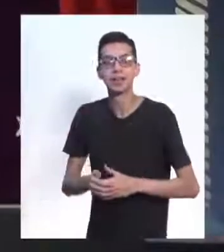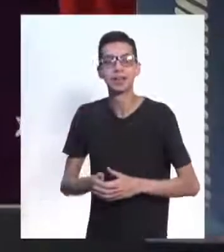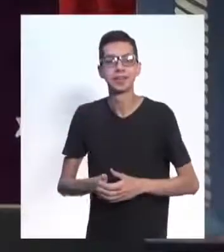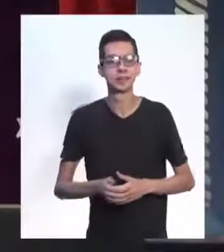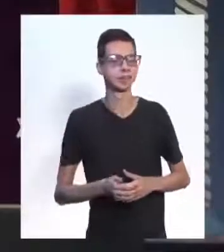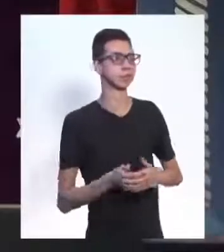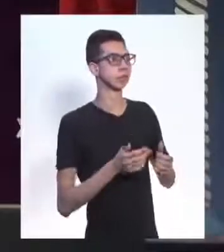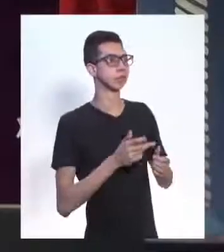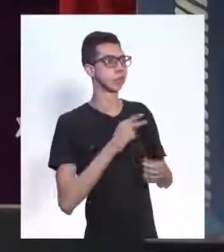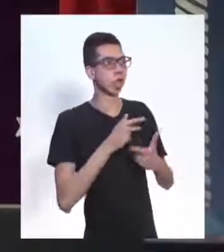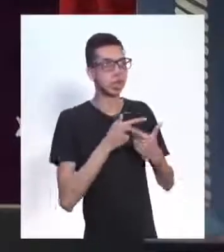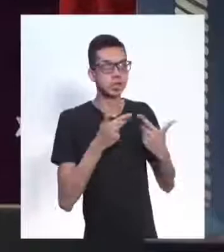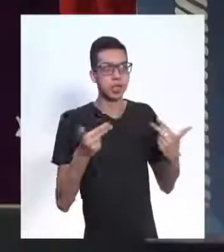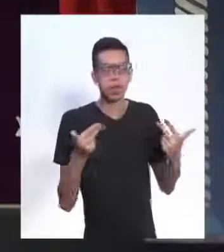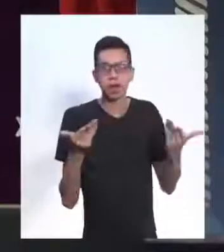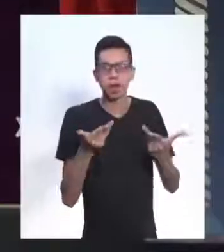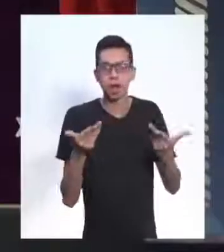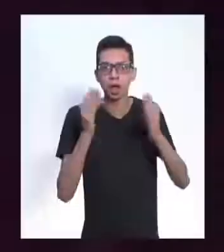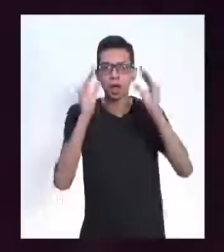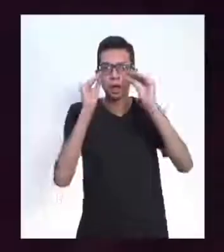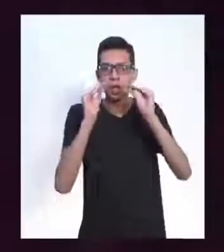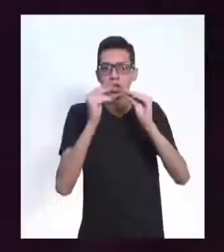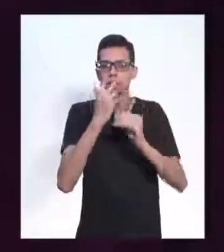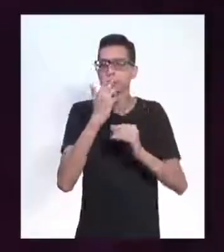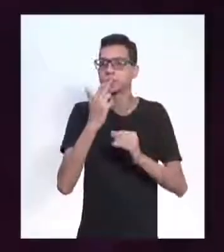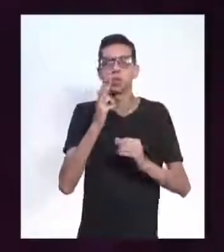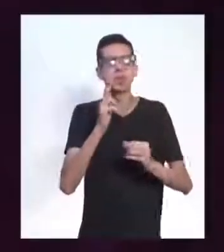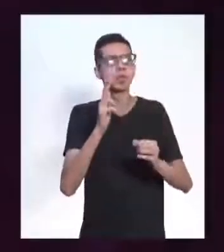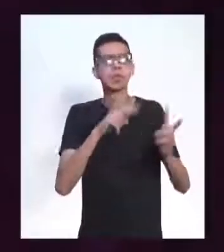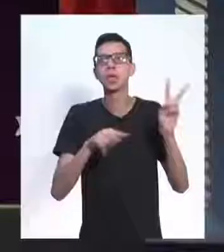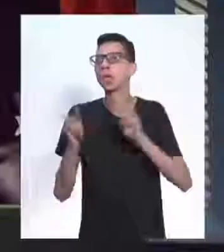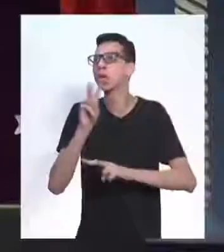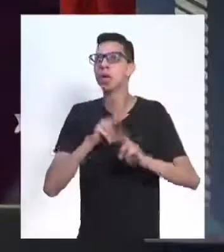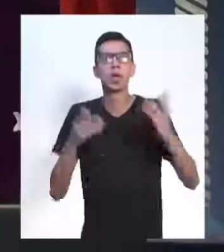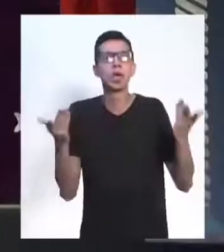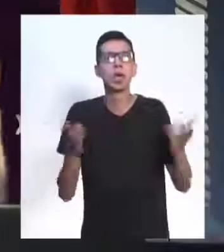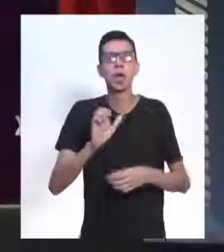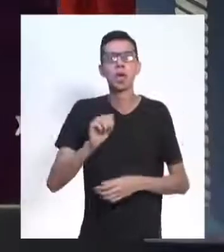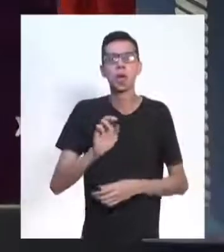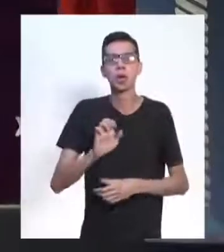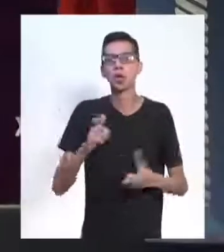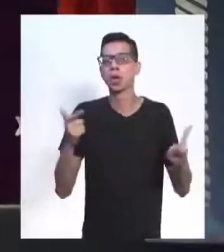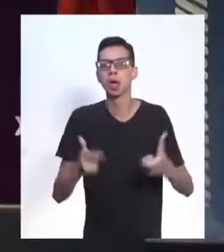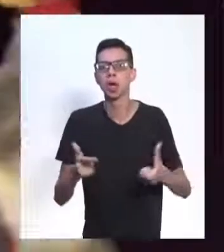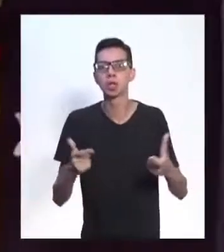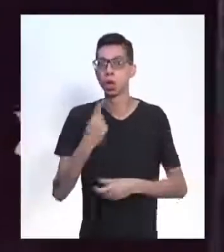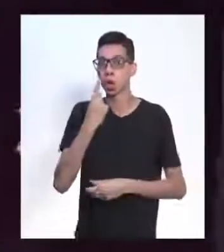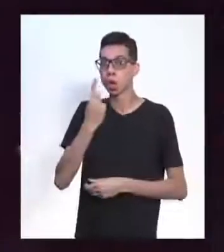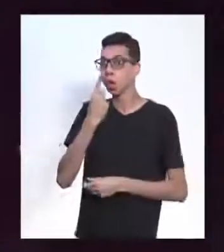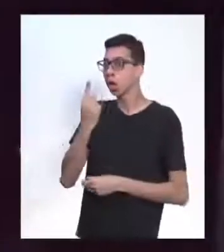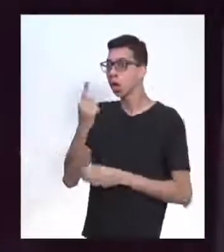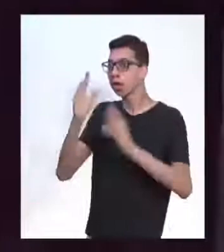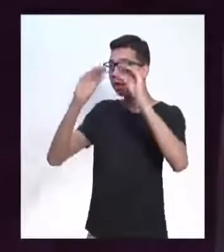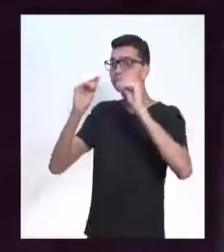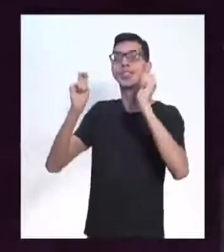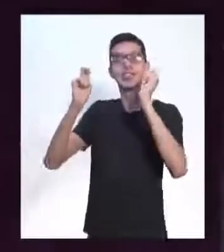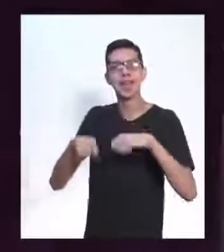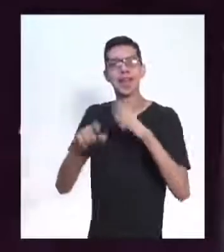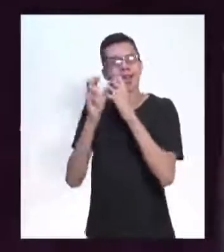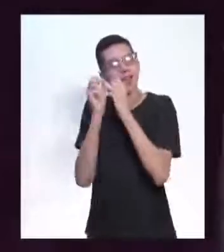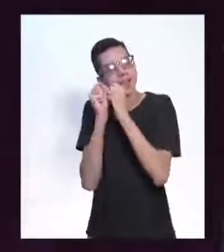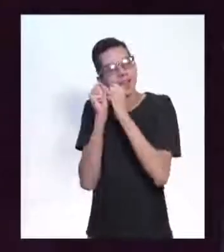Agora as coisas da noite estão soltas por aí. Cauê! Olhe, à noite podemos